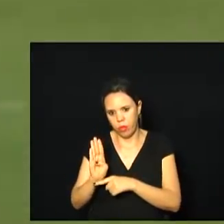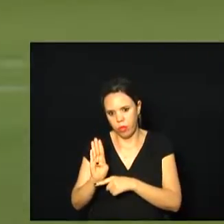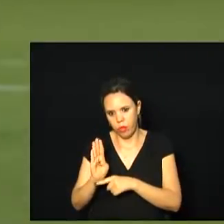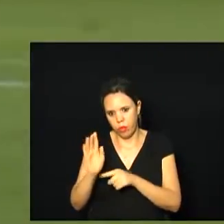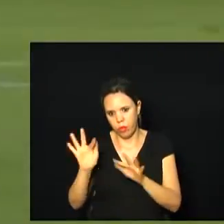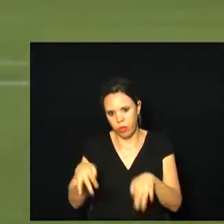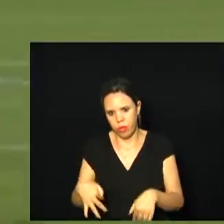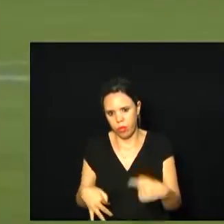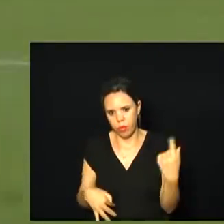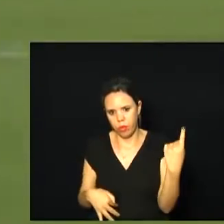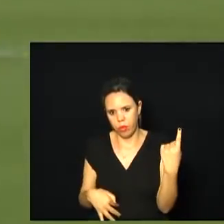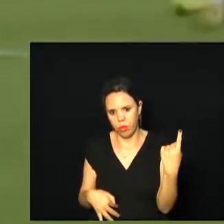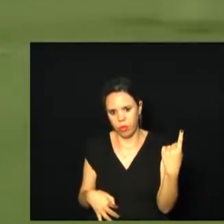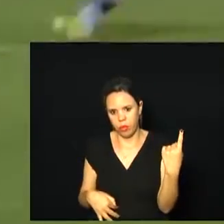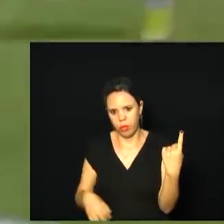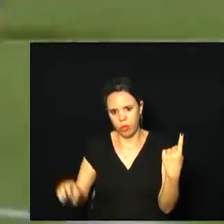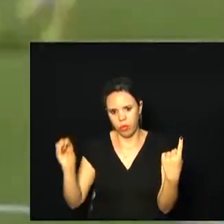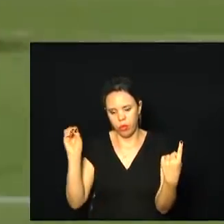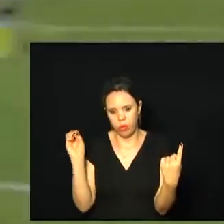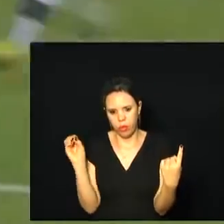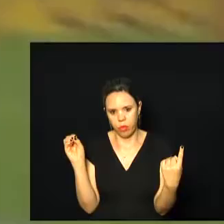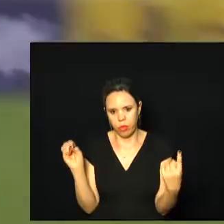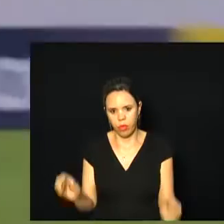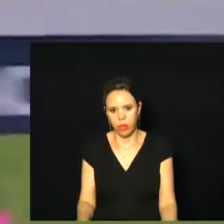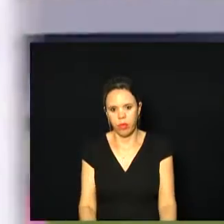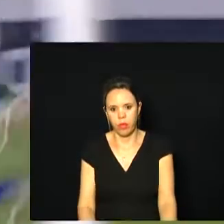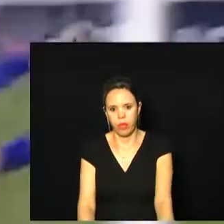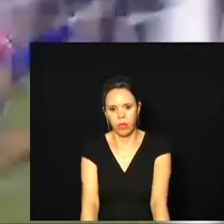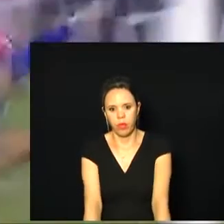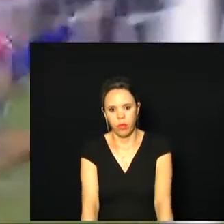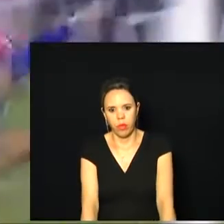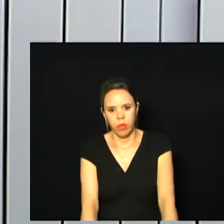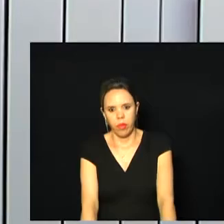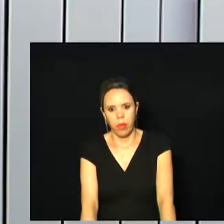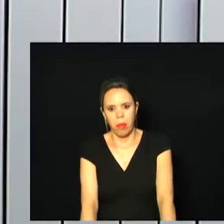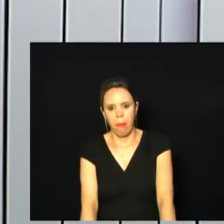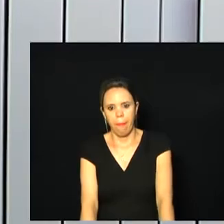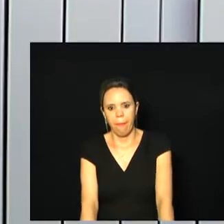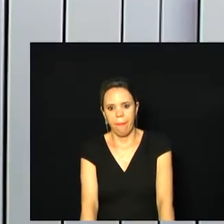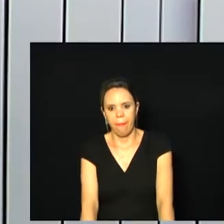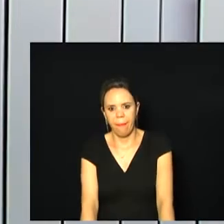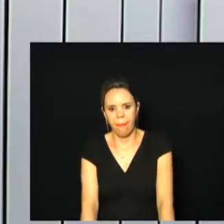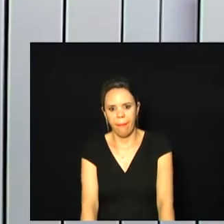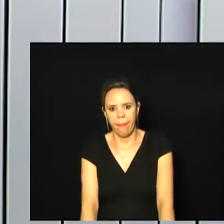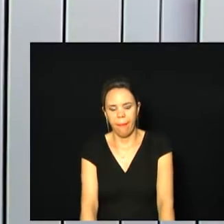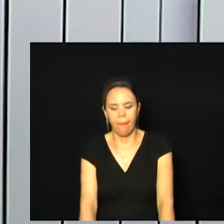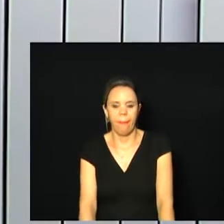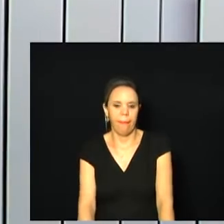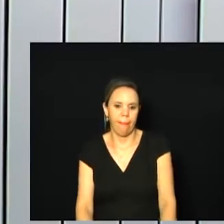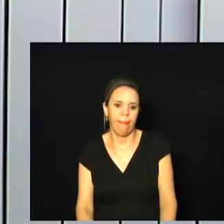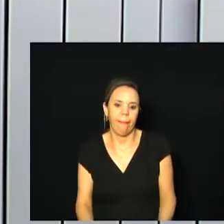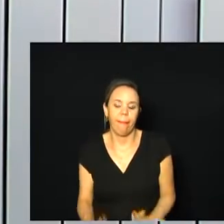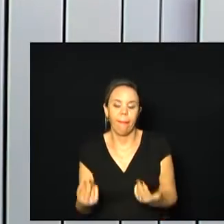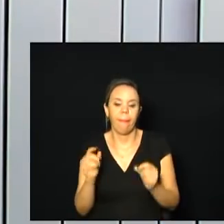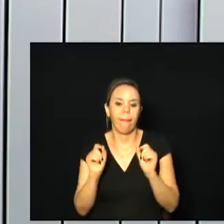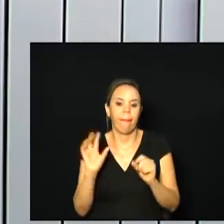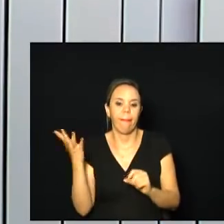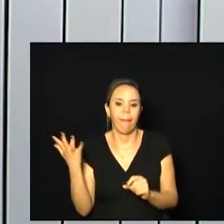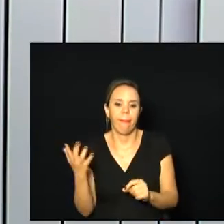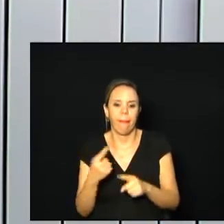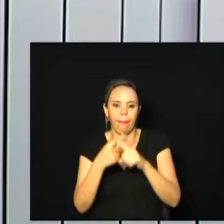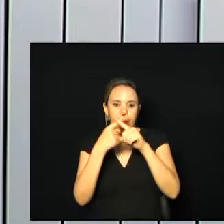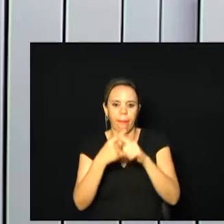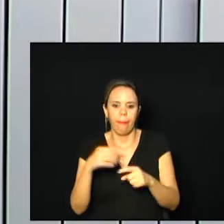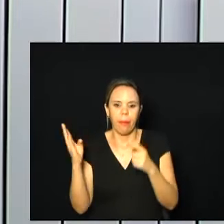Final, Guarani 1, Vasco 0. E a situação é a seguinte agora no